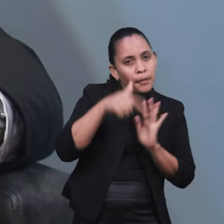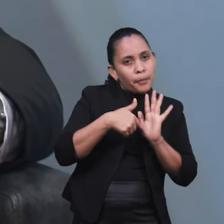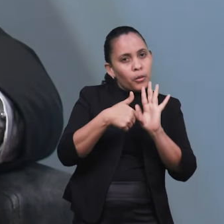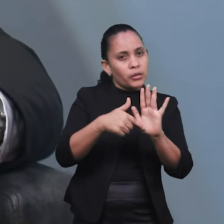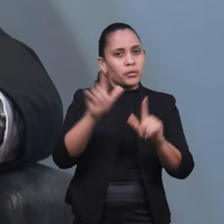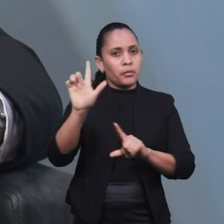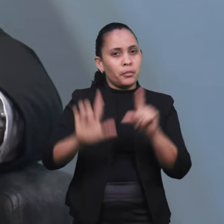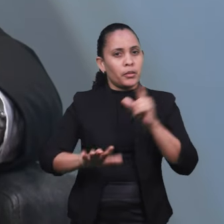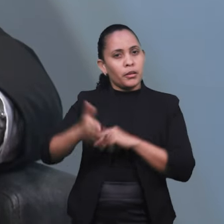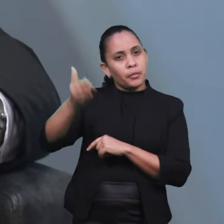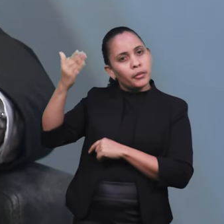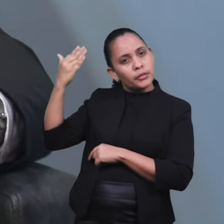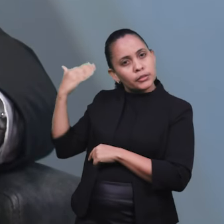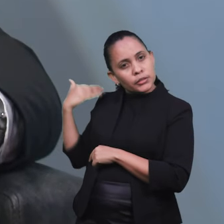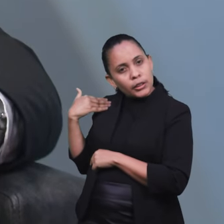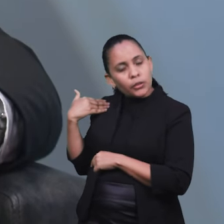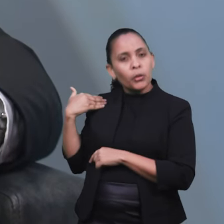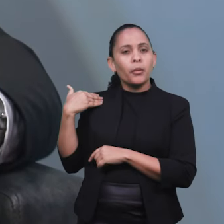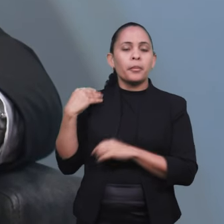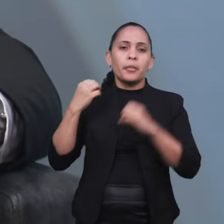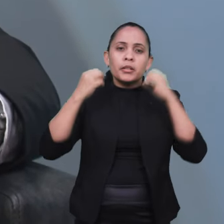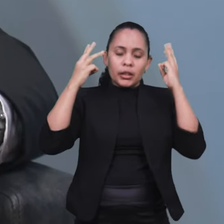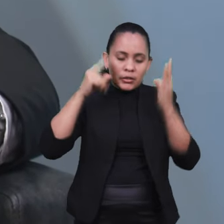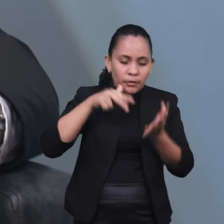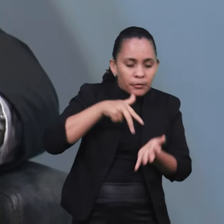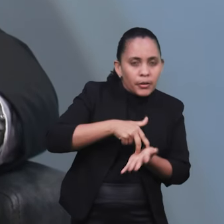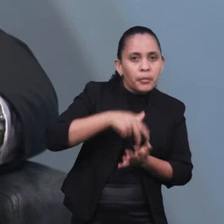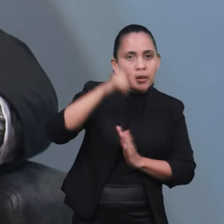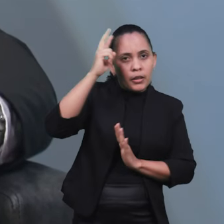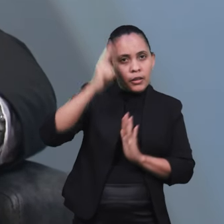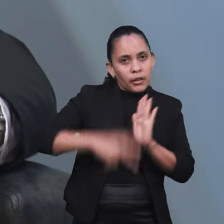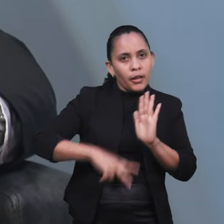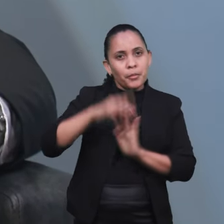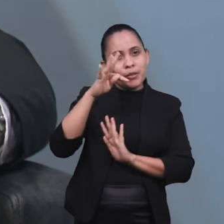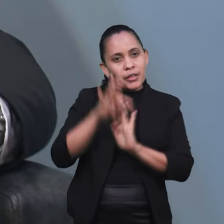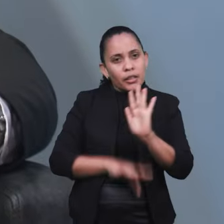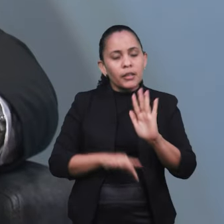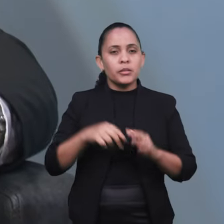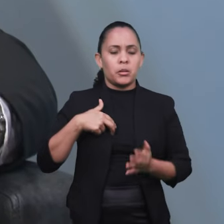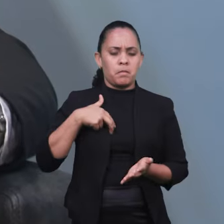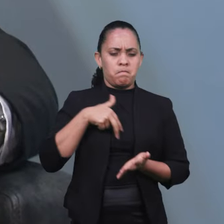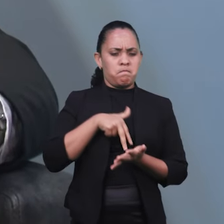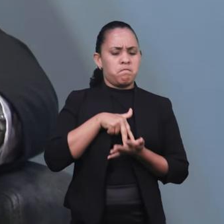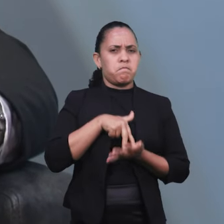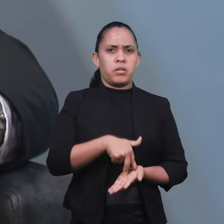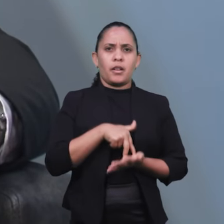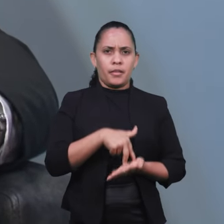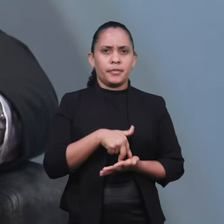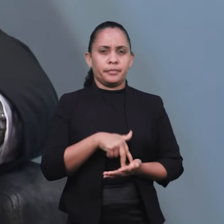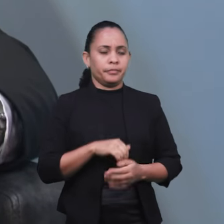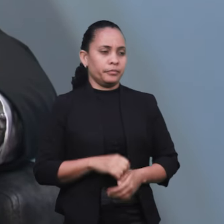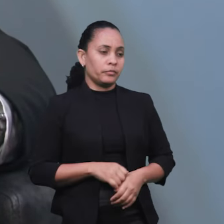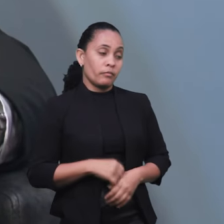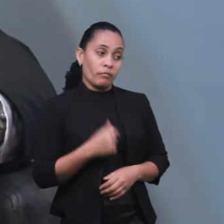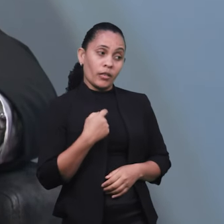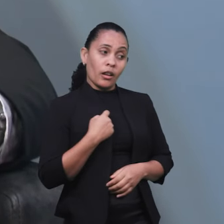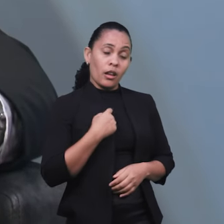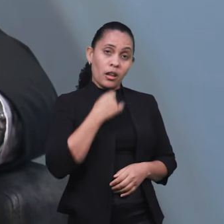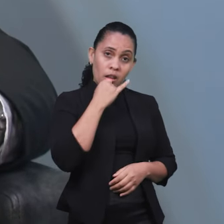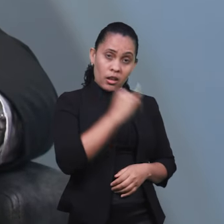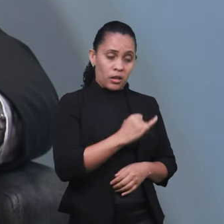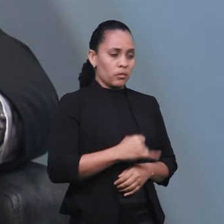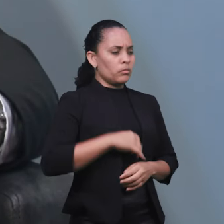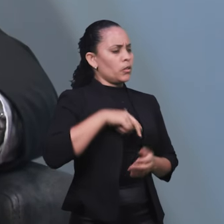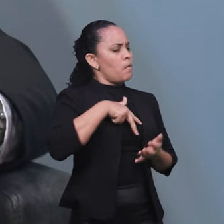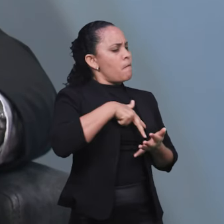no programa anterior, ele ficou firme, até lemos o texto de ser irrepreensível. Ele foi irrepreensível